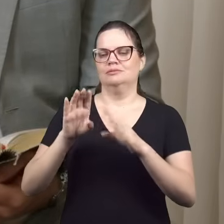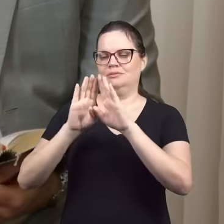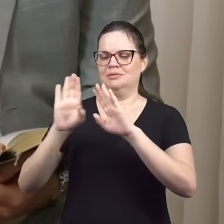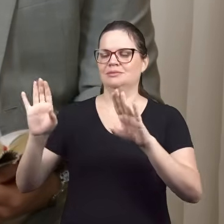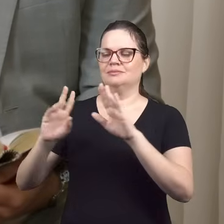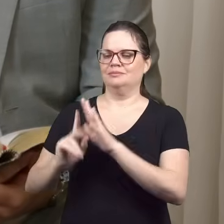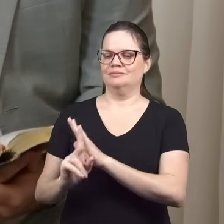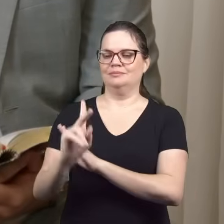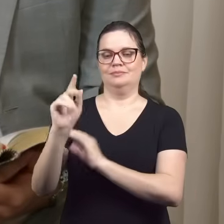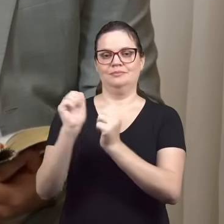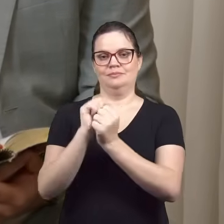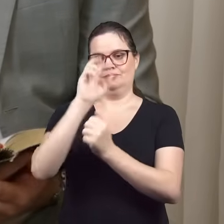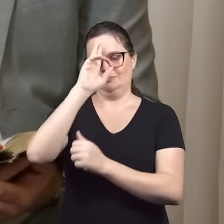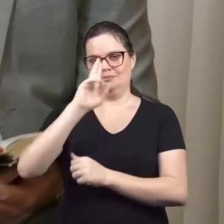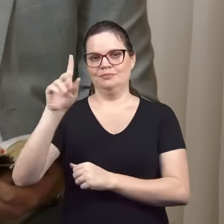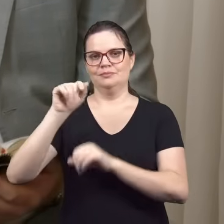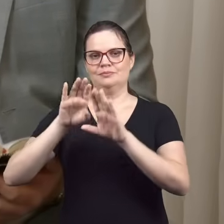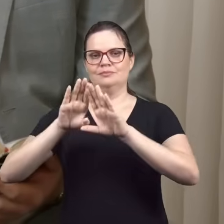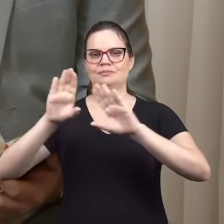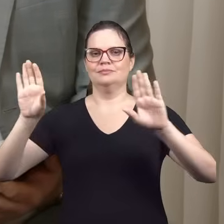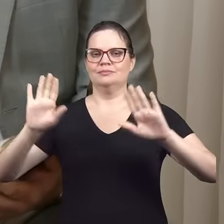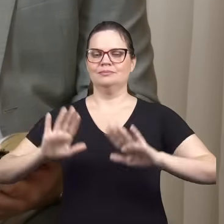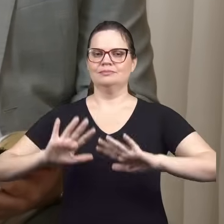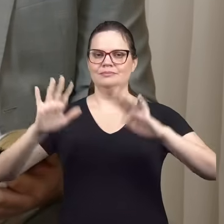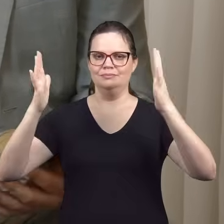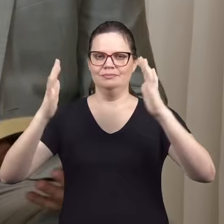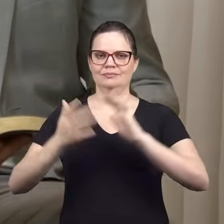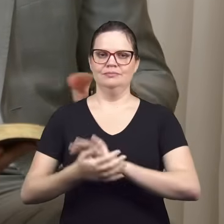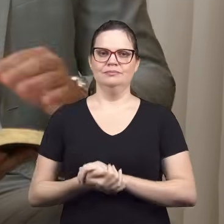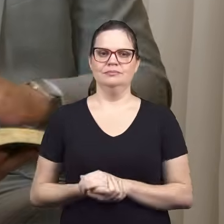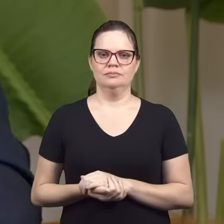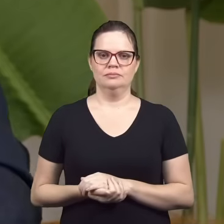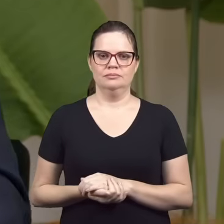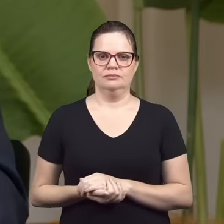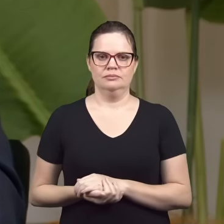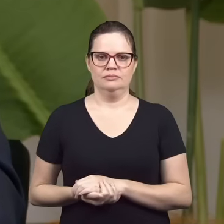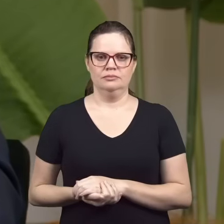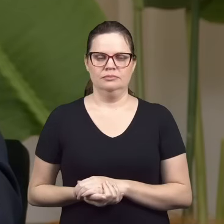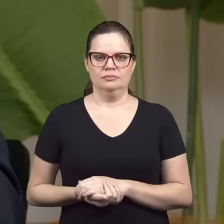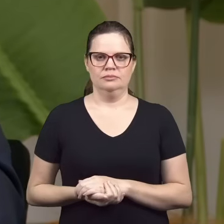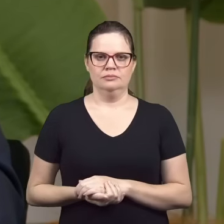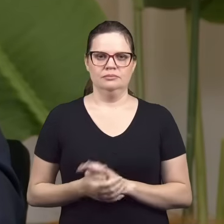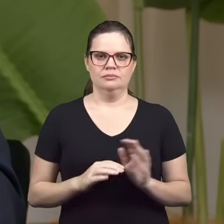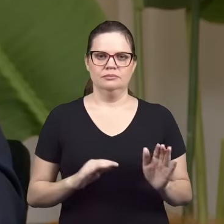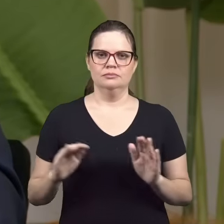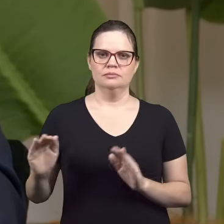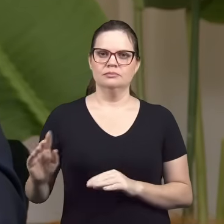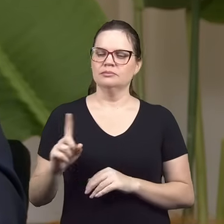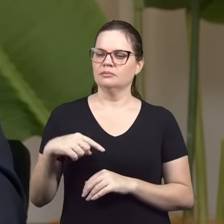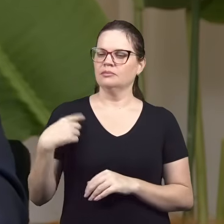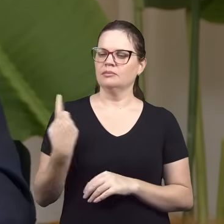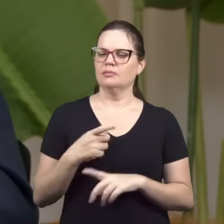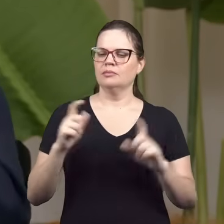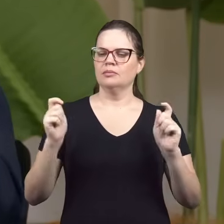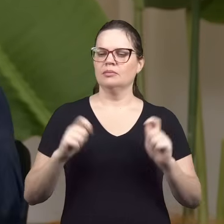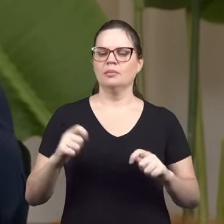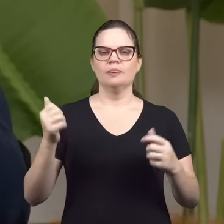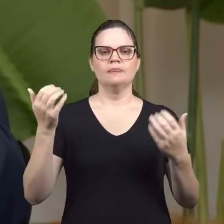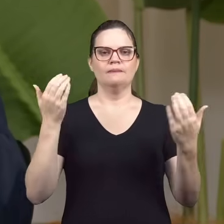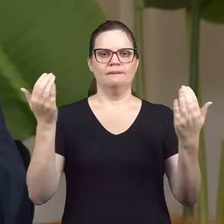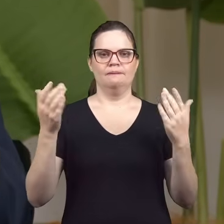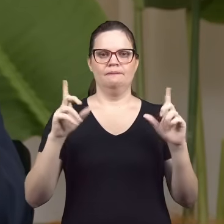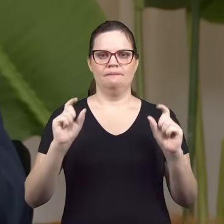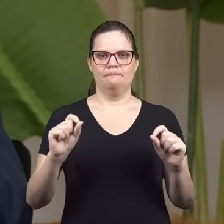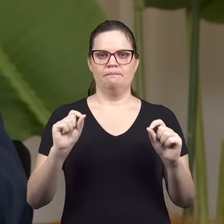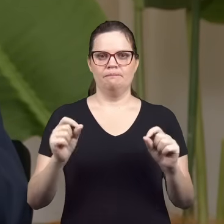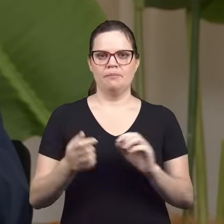Eternidade com o Senhor. Nas mansões celestiais, né? Celestiais. Bem, então nós poderíamos comparar o